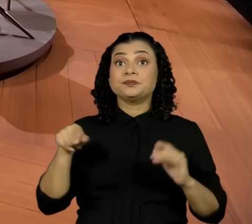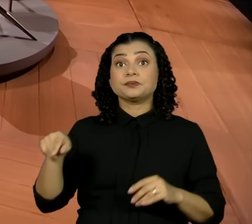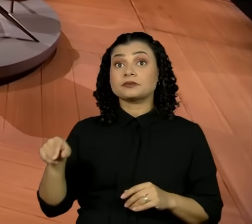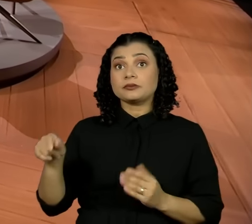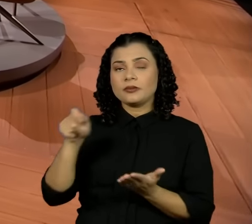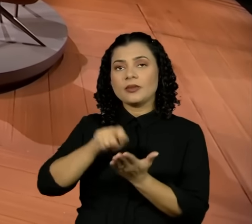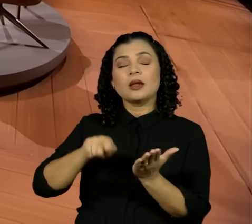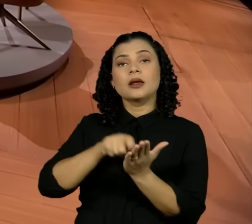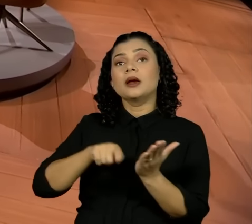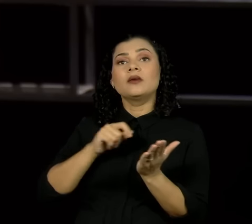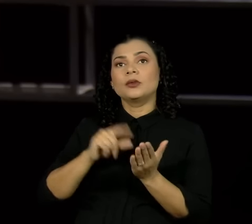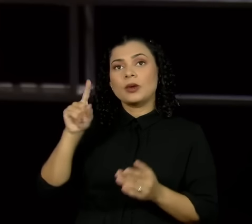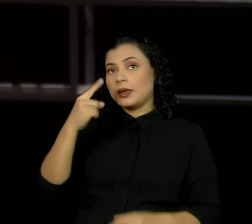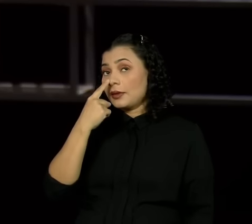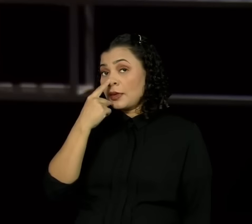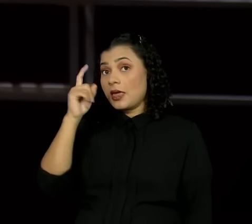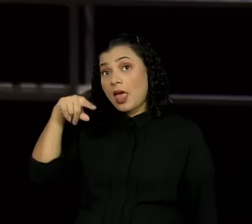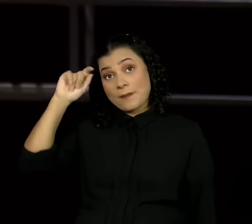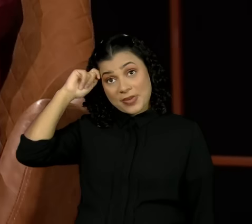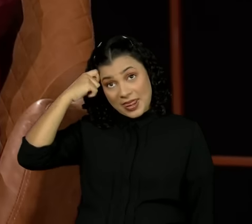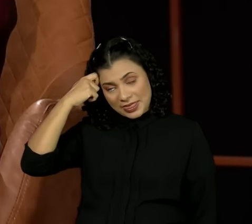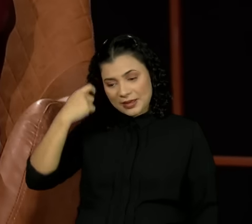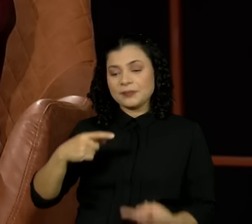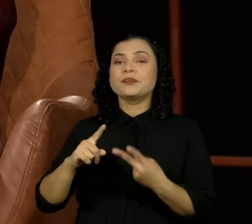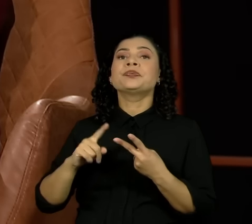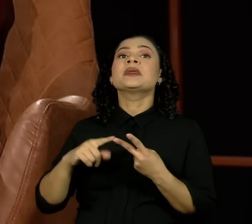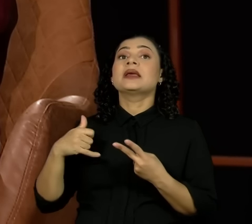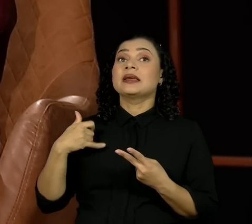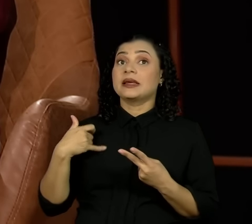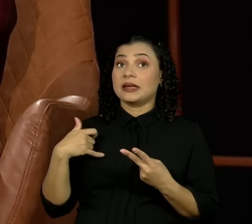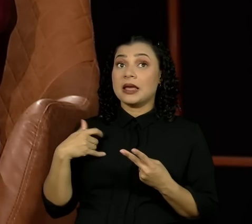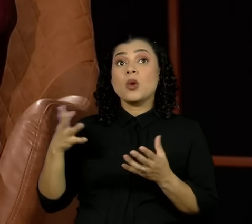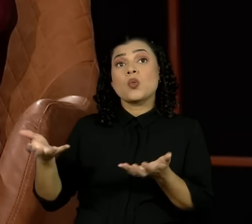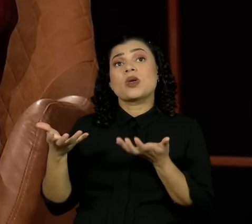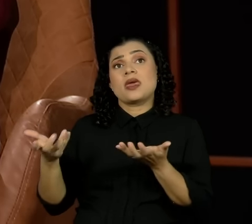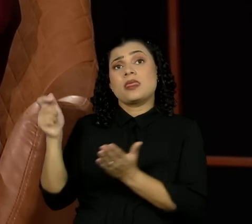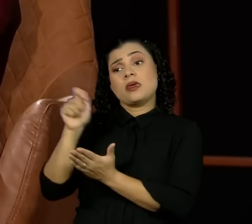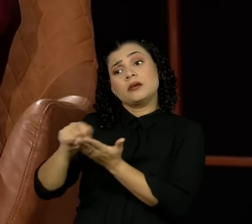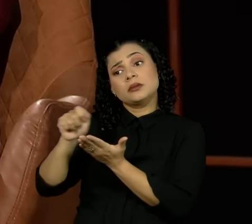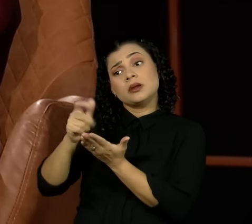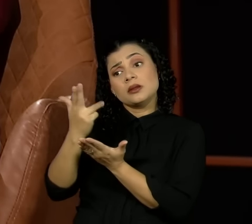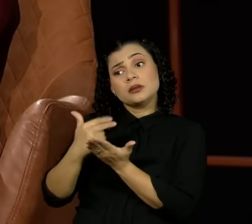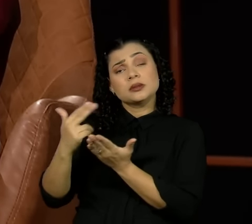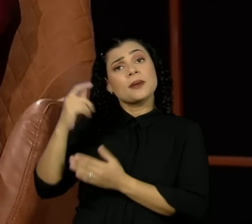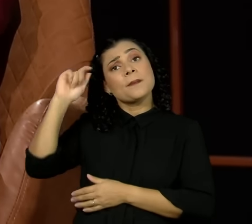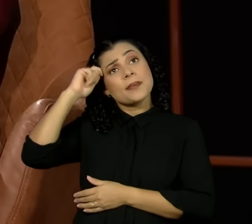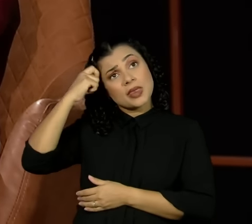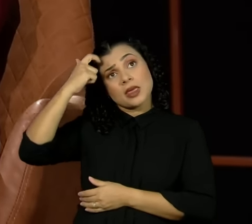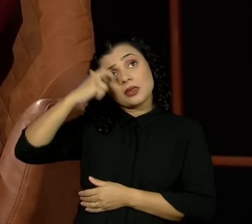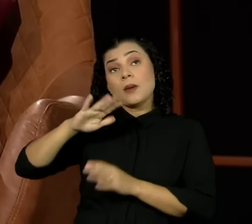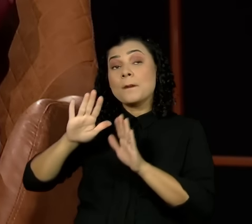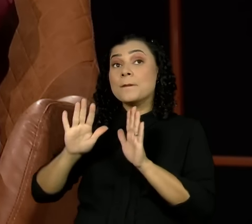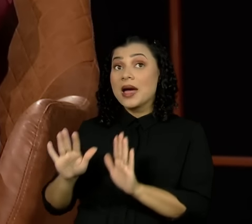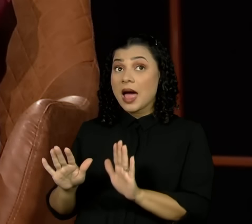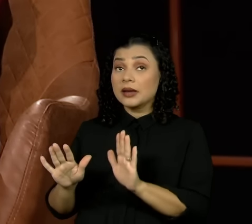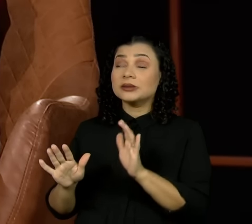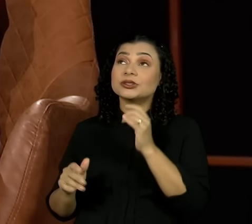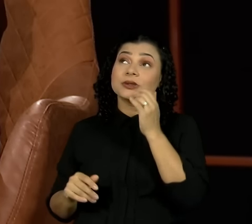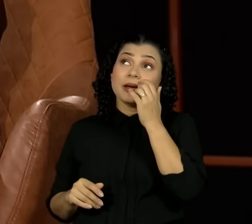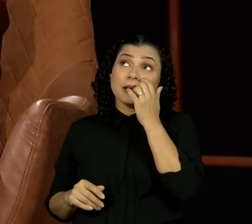diz que ela é preta, é cor de jambo. Eu queria que no meu livro ela saísse preta. Só que